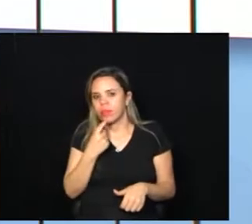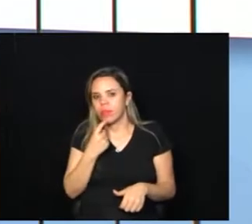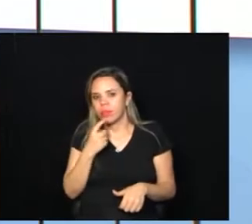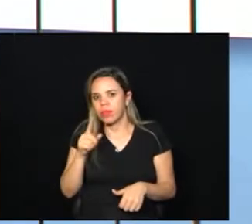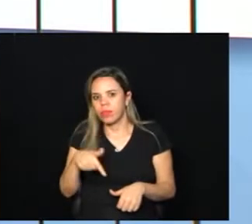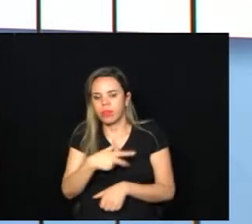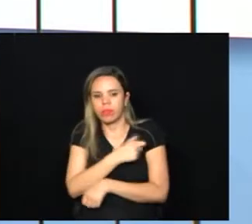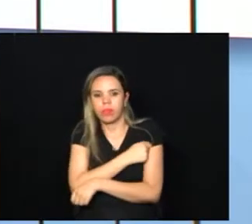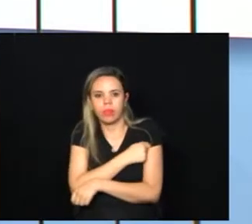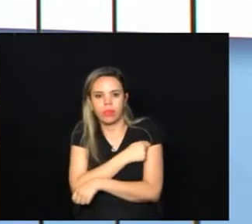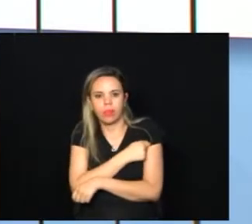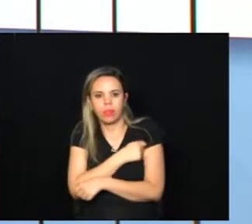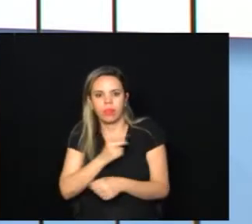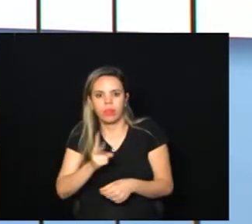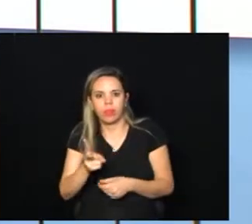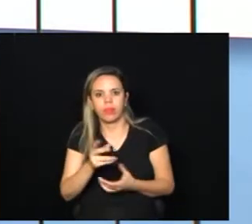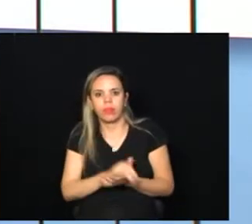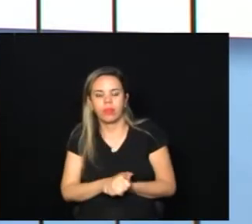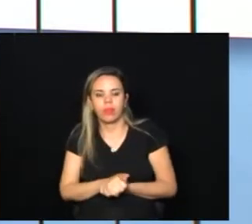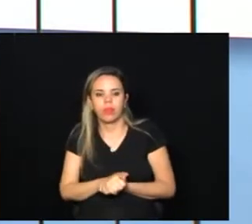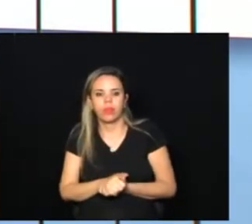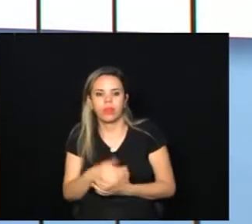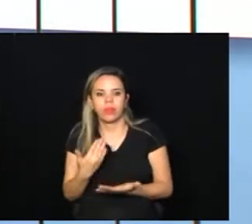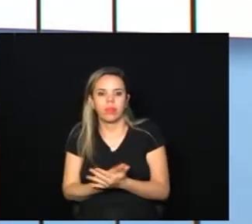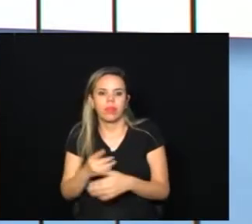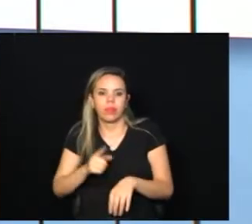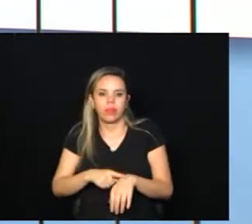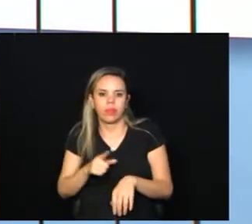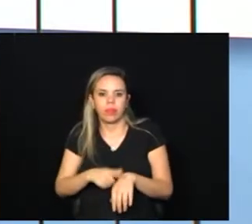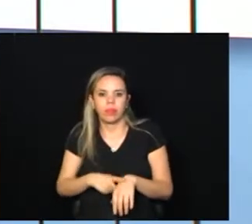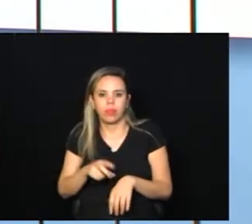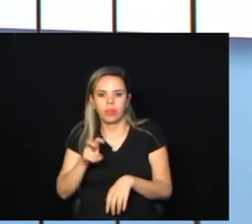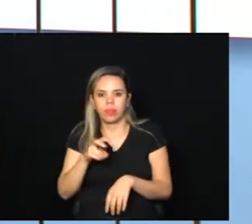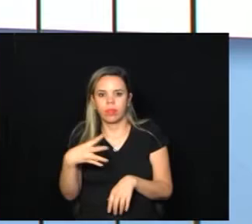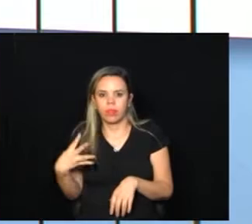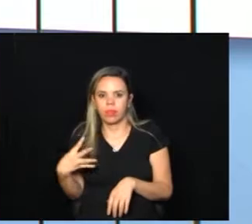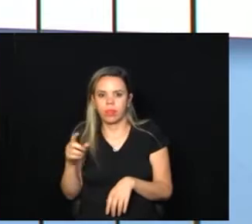essa vacinação continua. Até o momento, foram